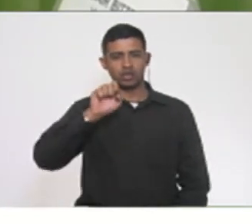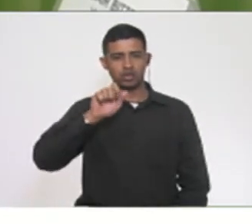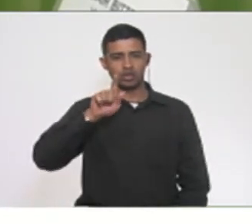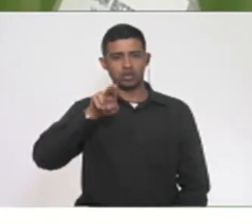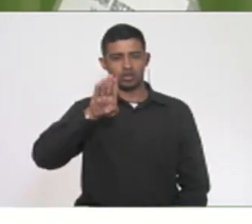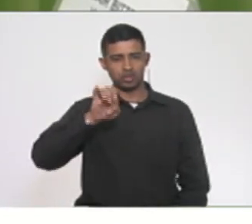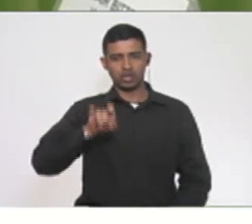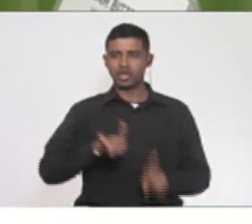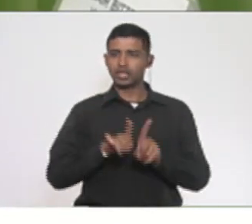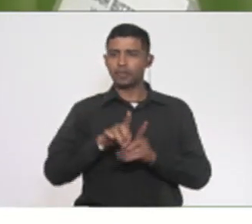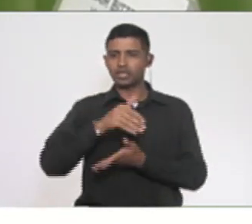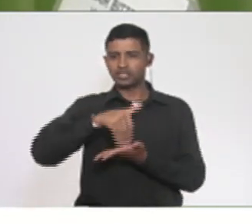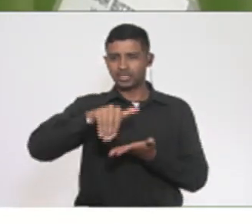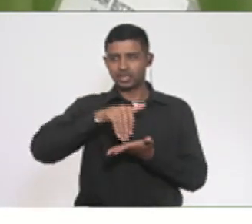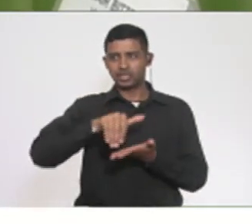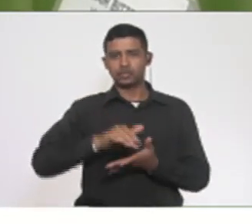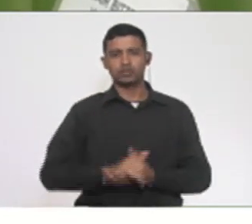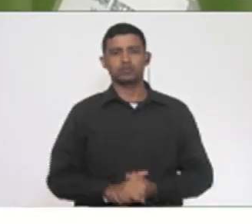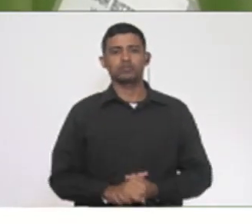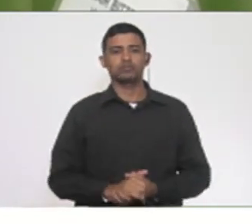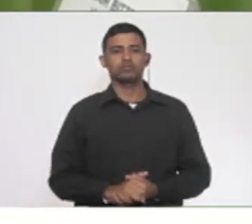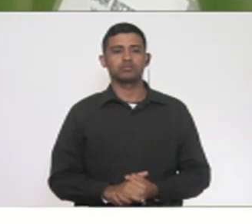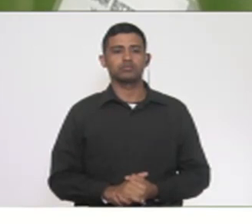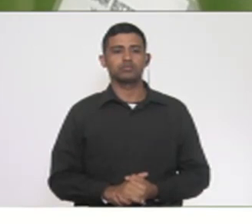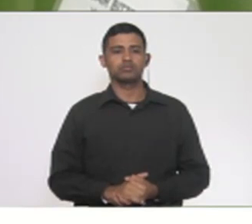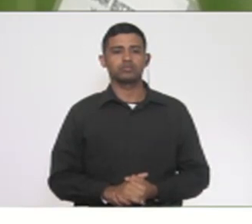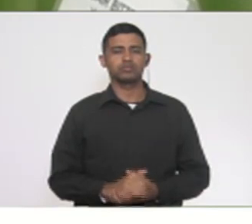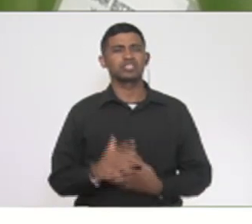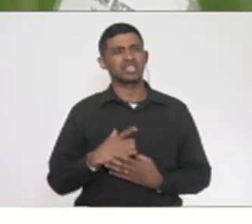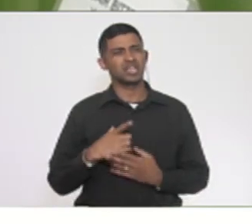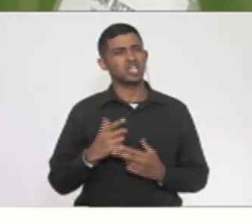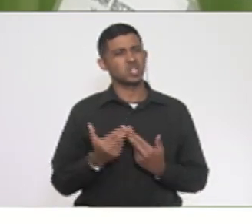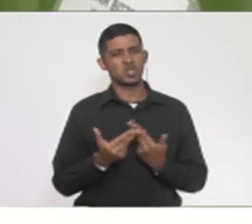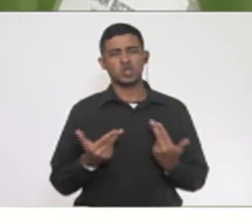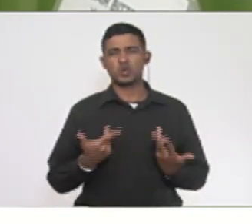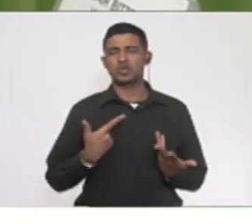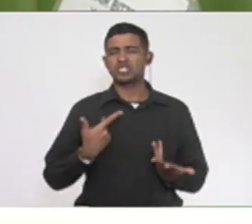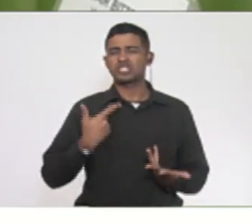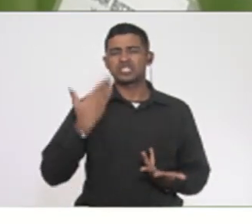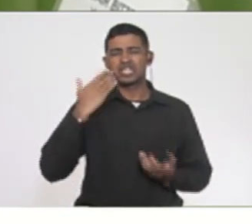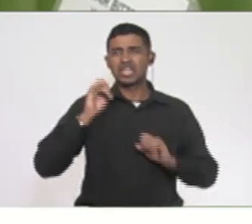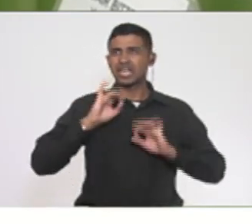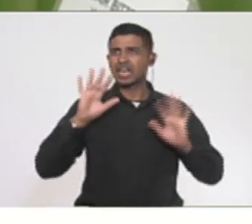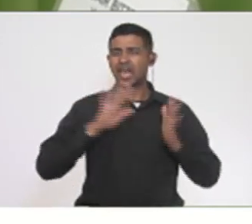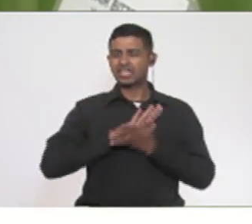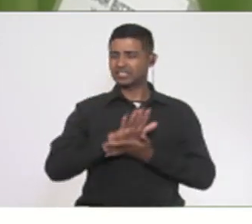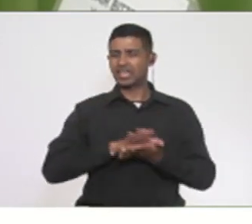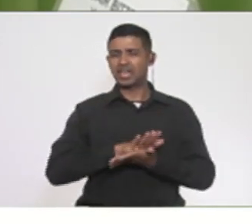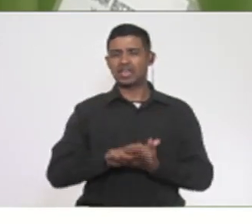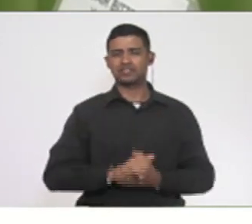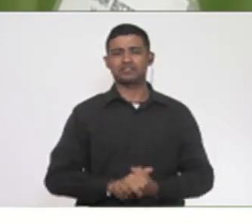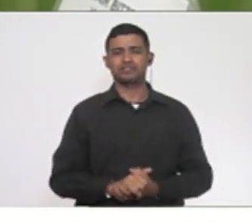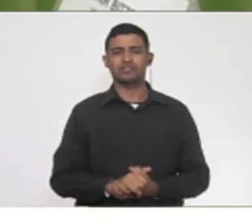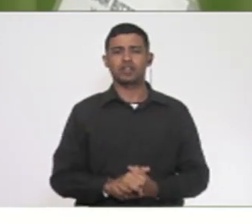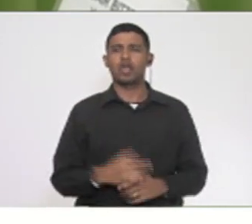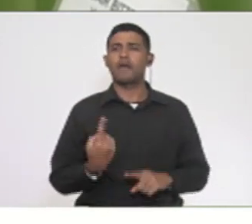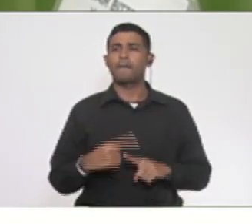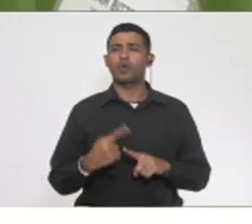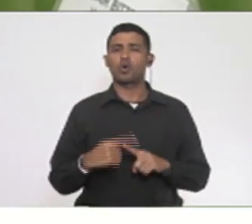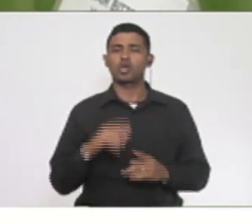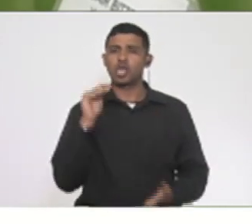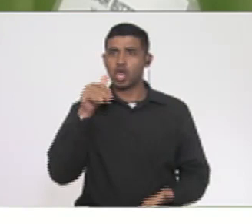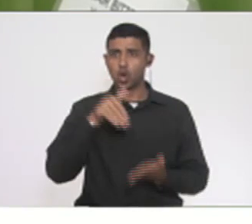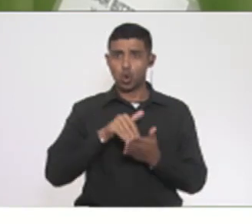nosso secretário. Entretanto, tem uma coisa que não ficou muito claro para mim, porque na última